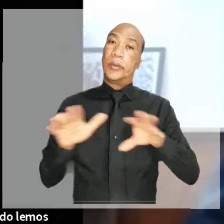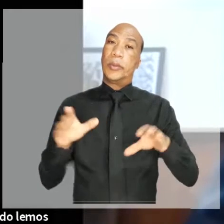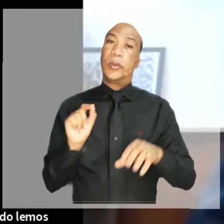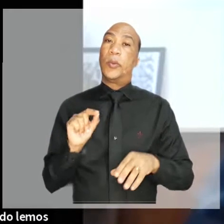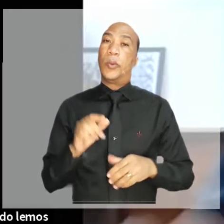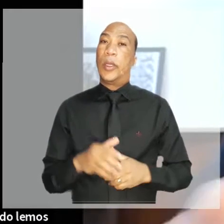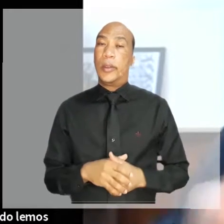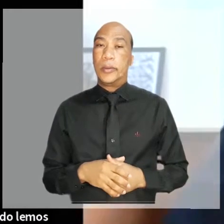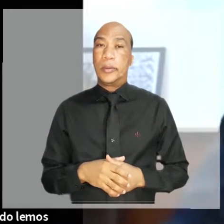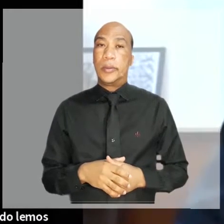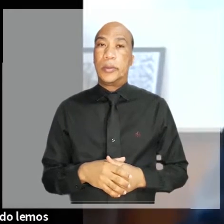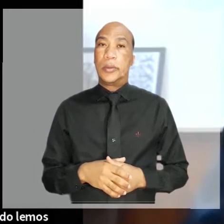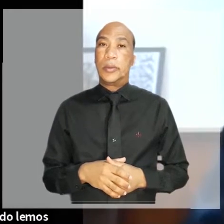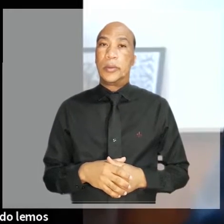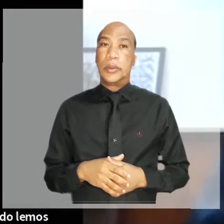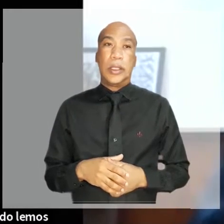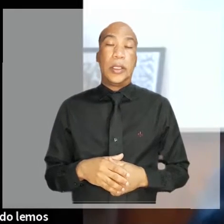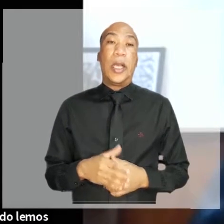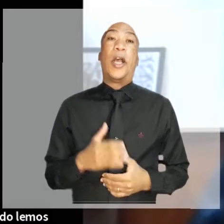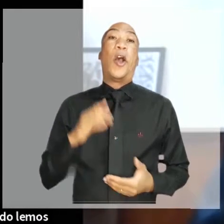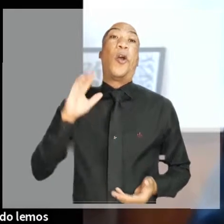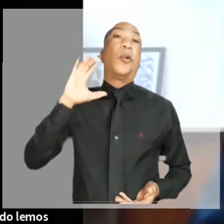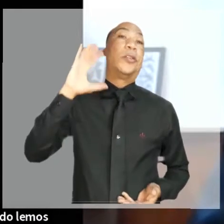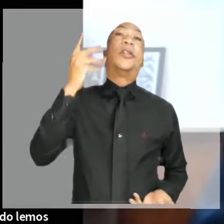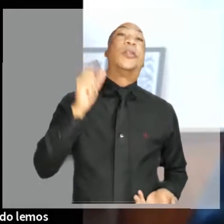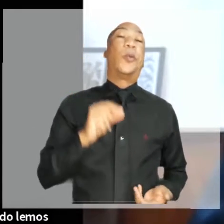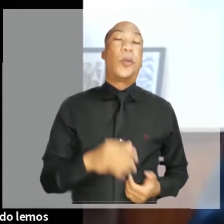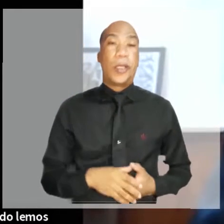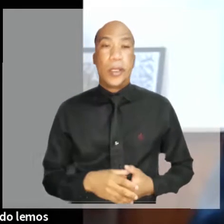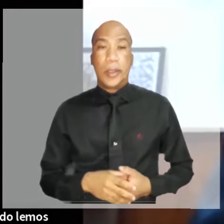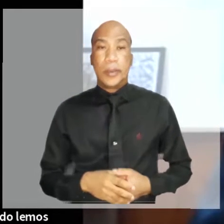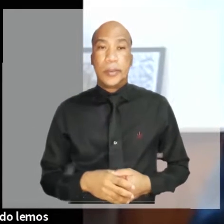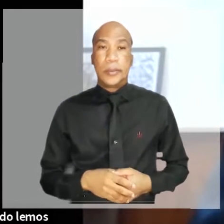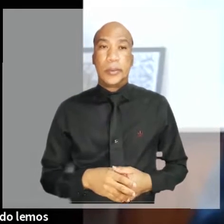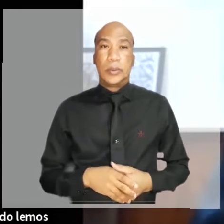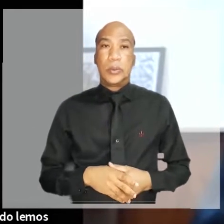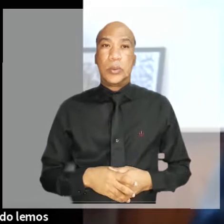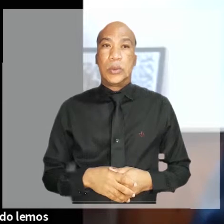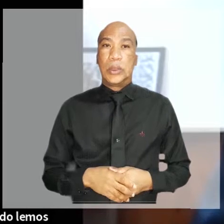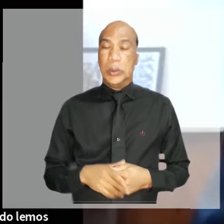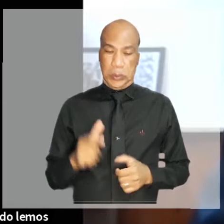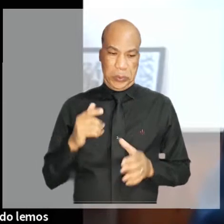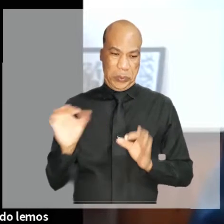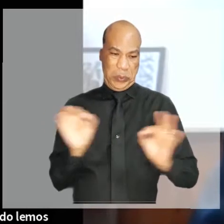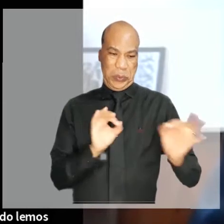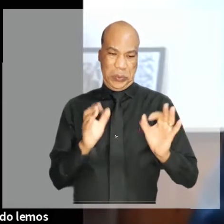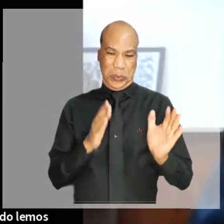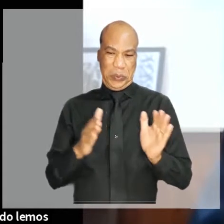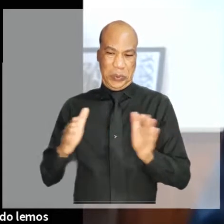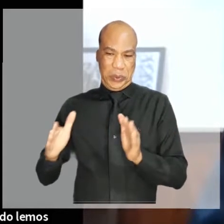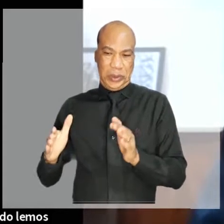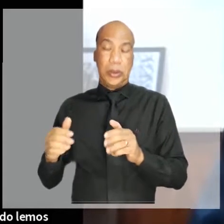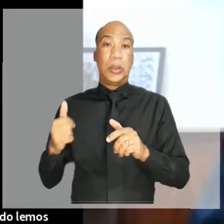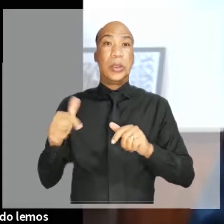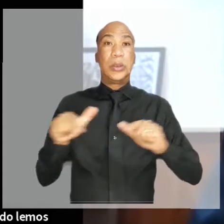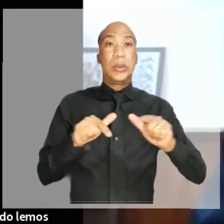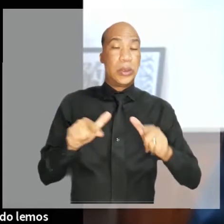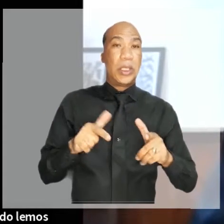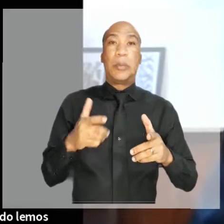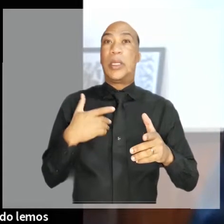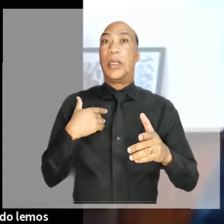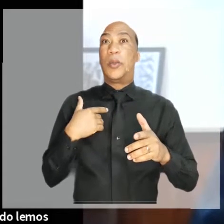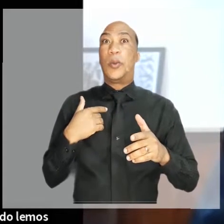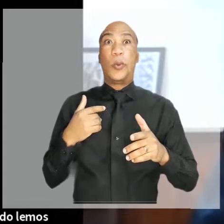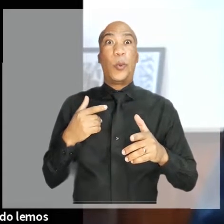novo, de forma forçada, um gostinho de como é que seria uma estrutura de serviço público